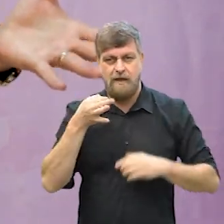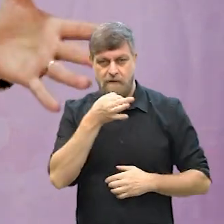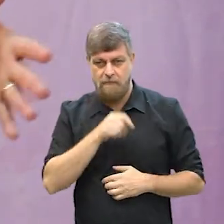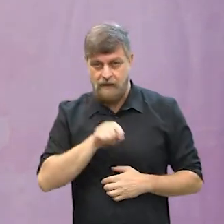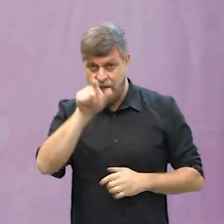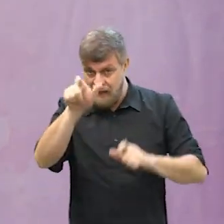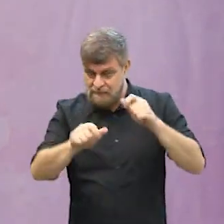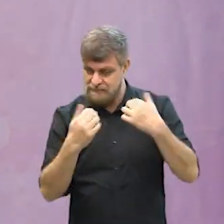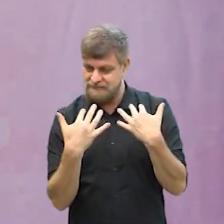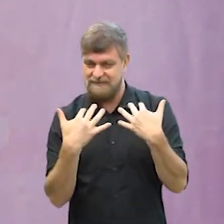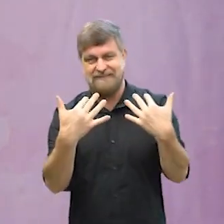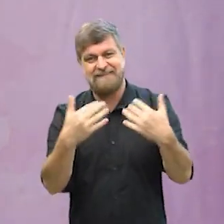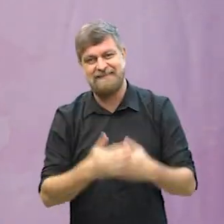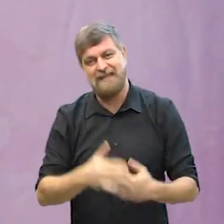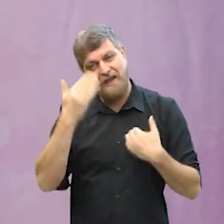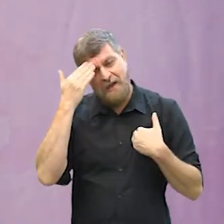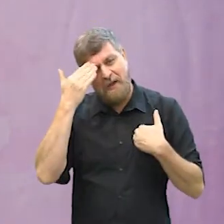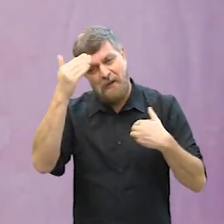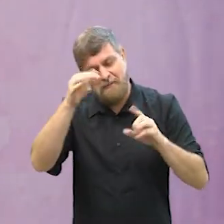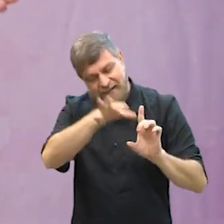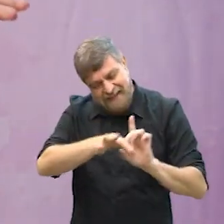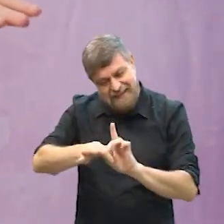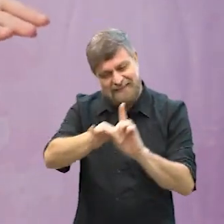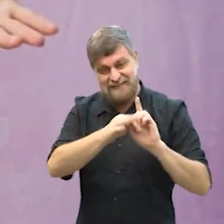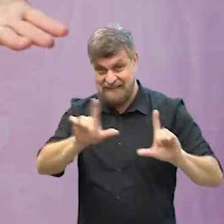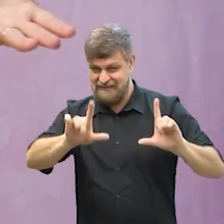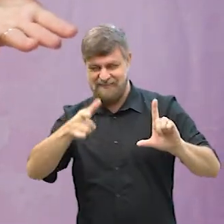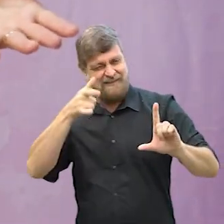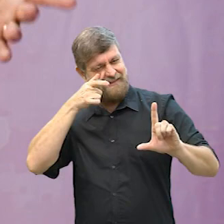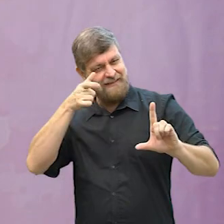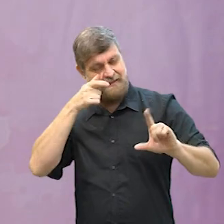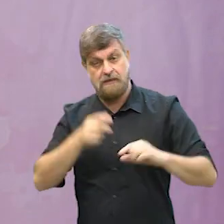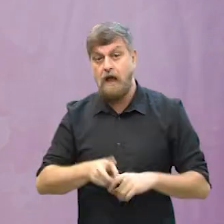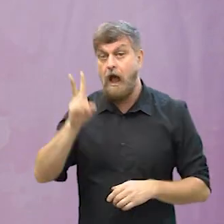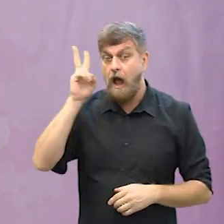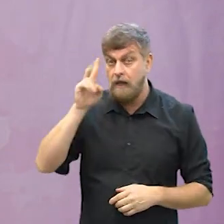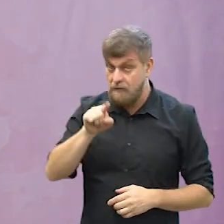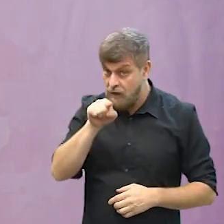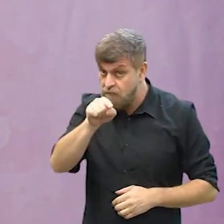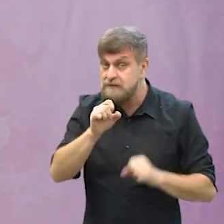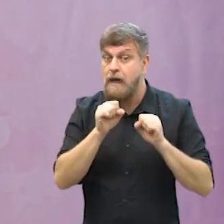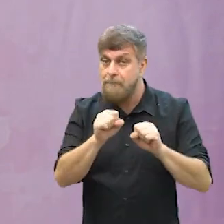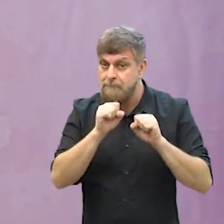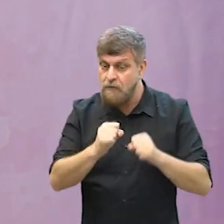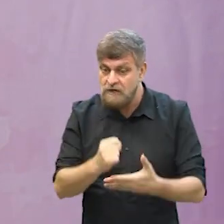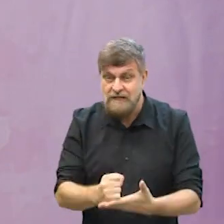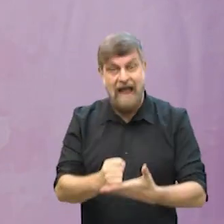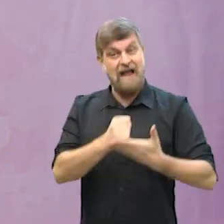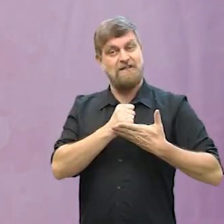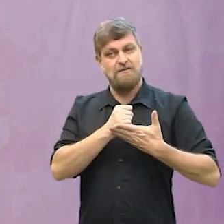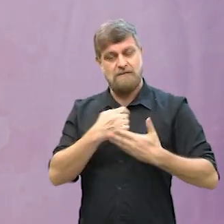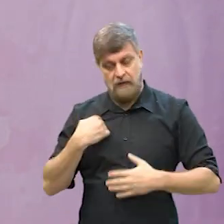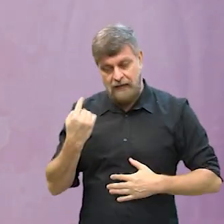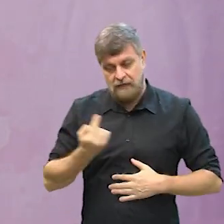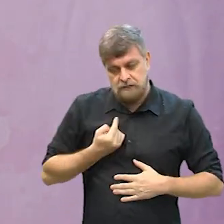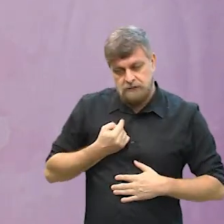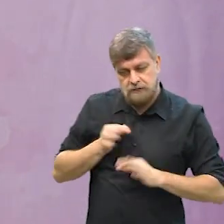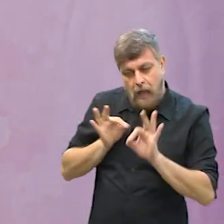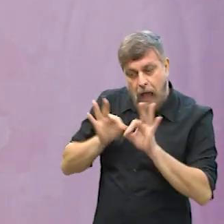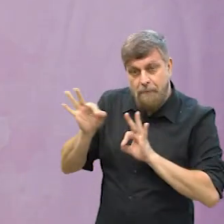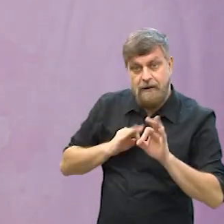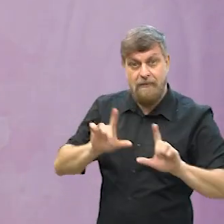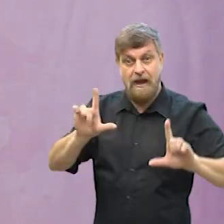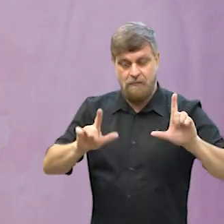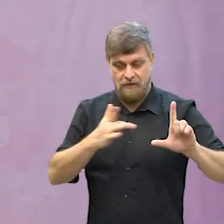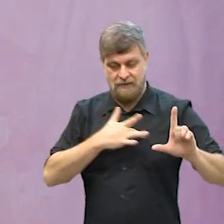pela participação, a você de casa também, muito obrigada pela companhia e audiência. Lembrando que você também pode nos ajudar a